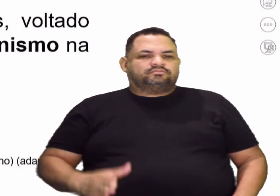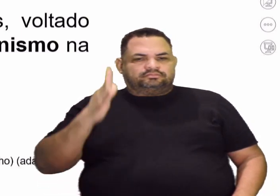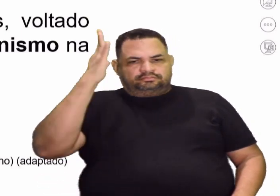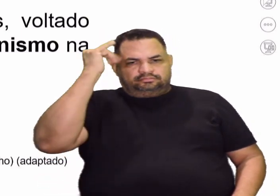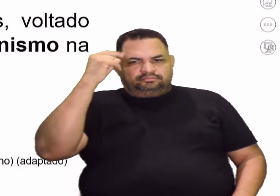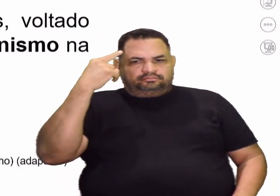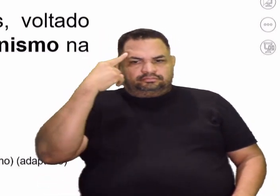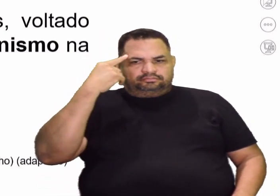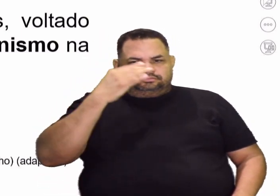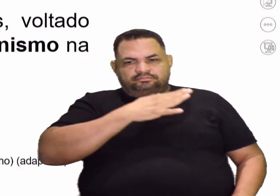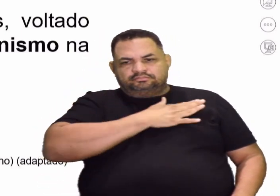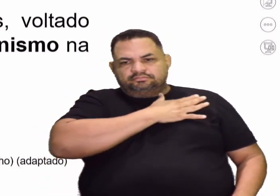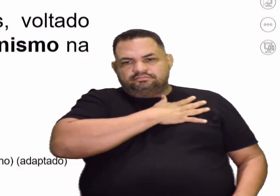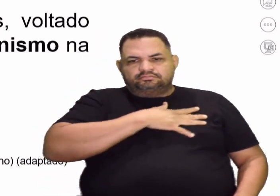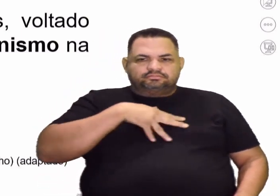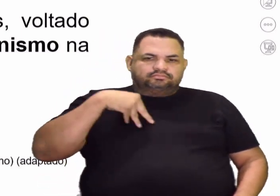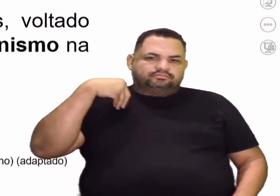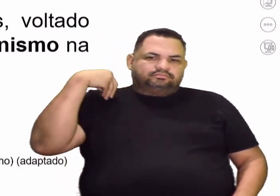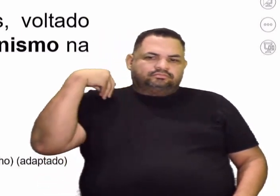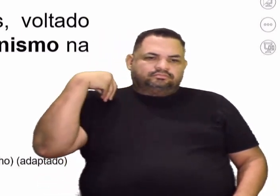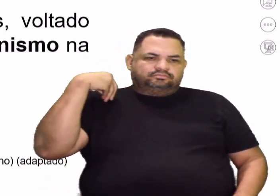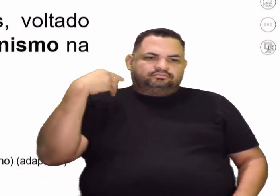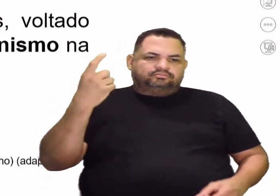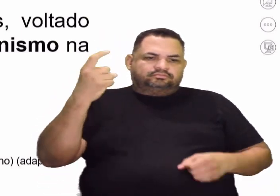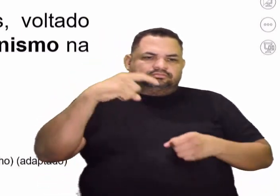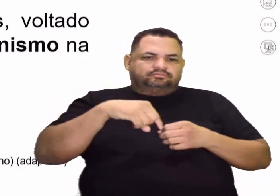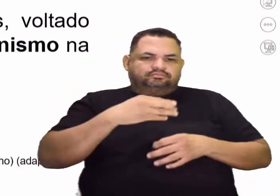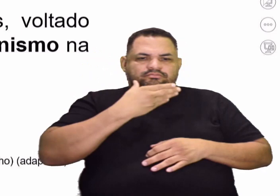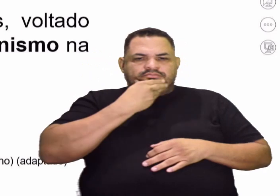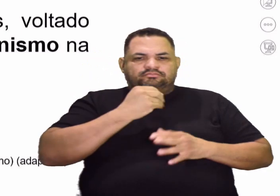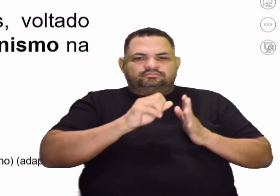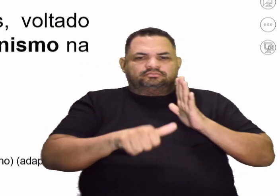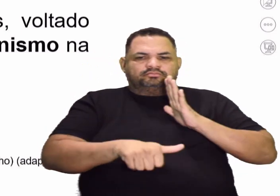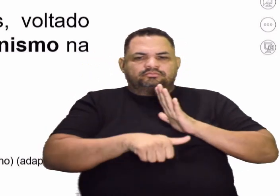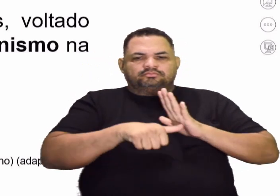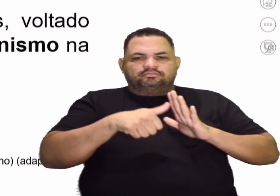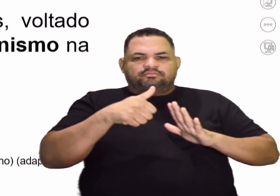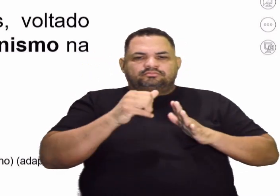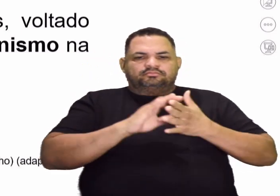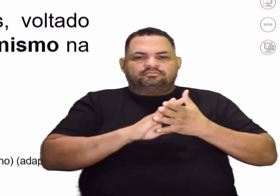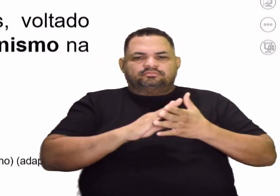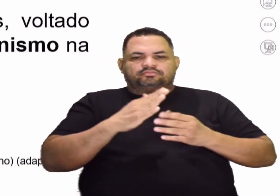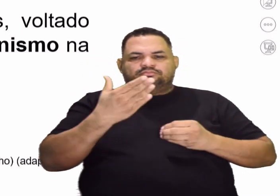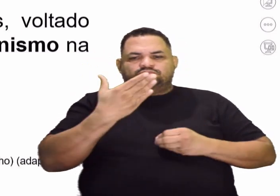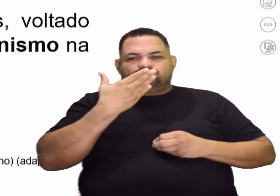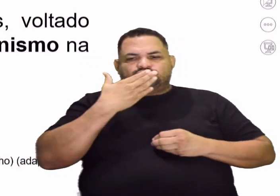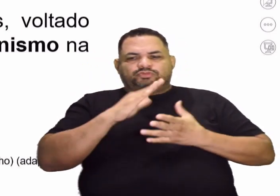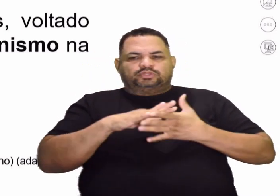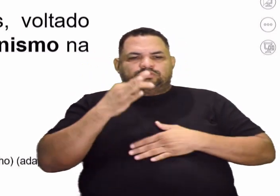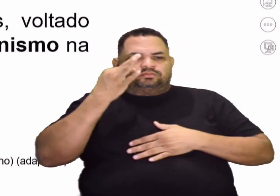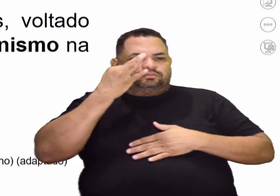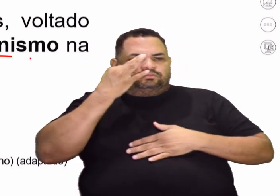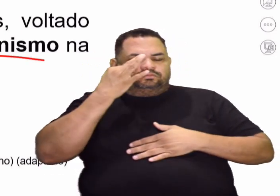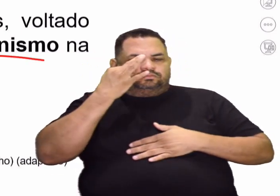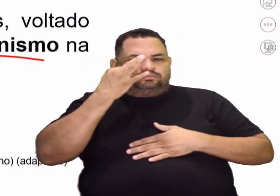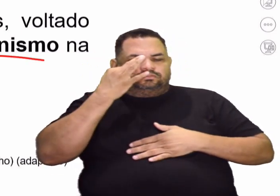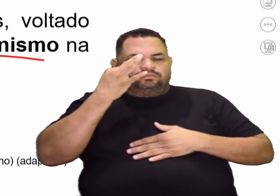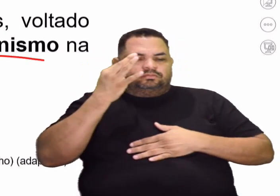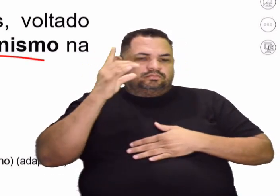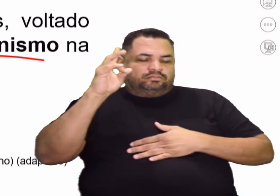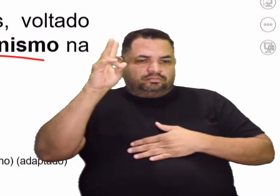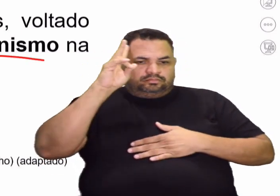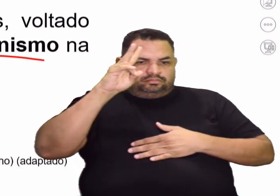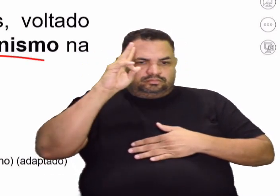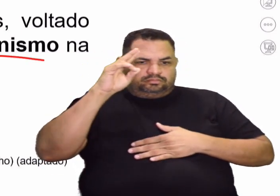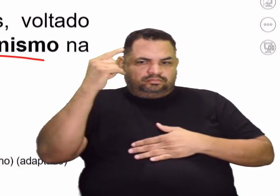Sabe-se que o pensamento de Sócrates, voltado para o homem, é o primeiro tipo de humanismo, está aqui,